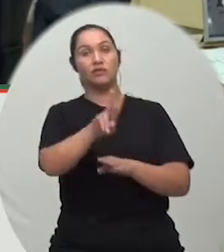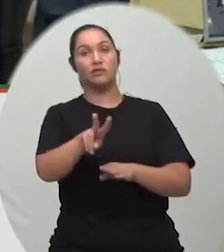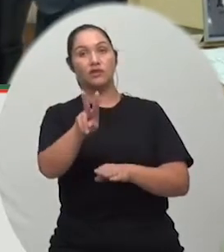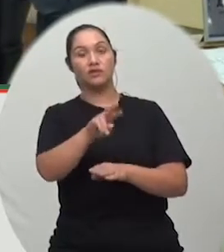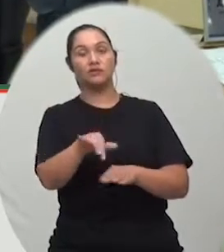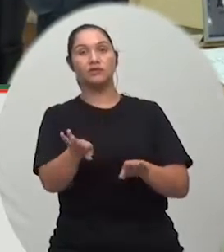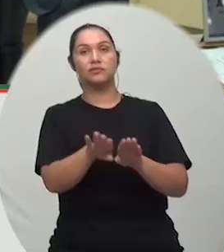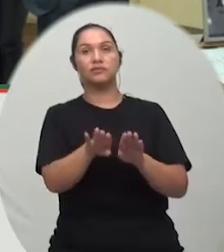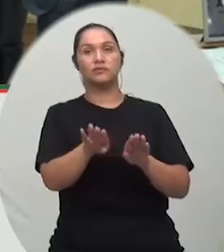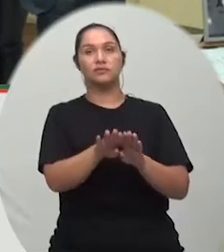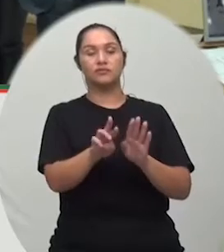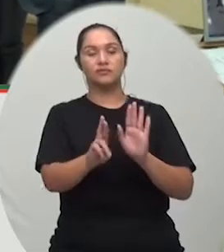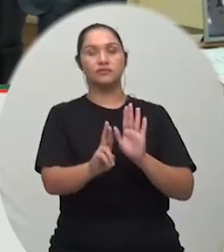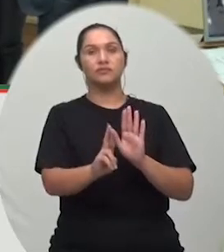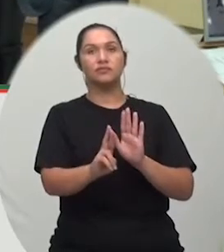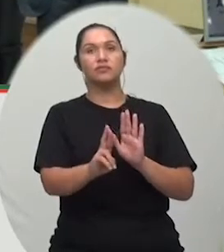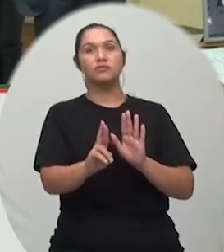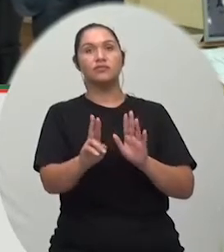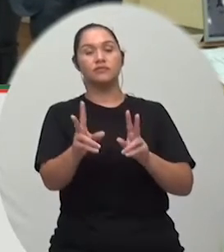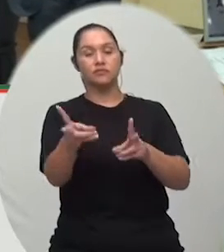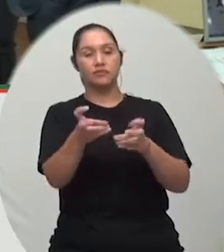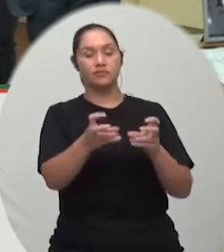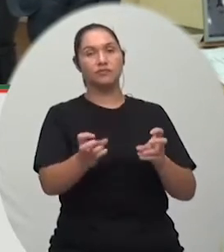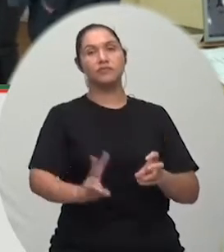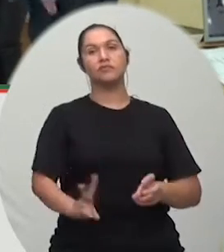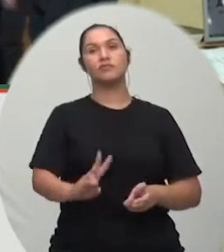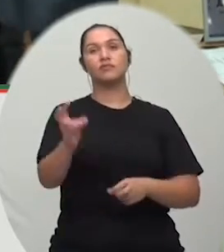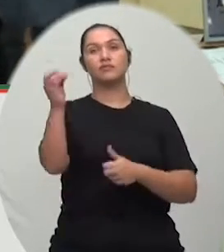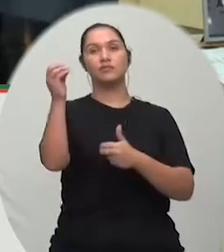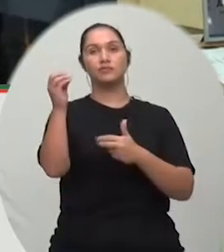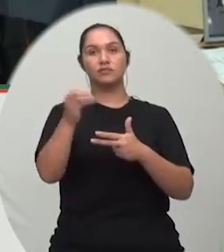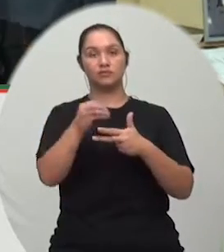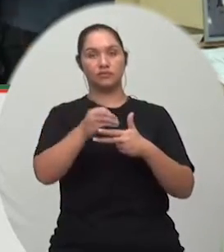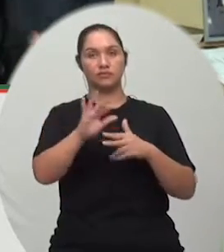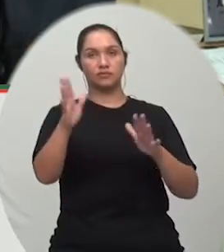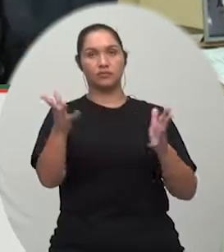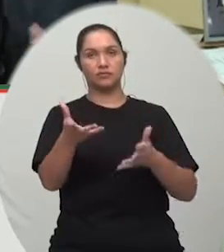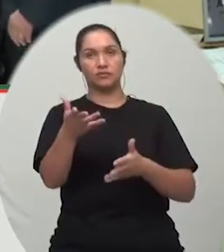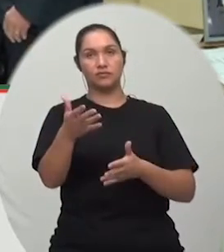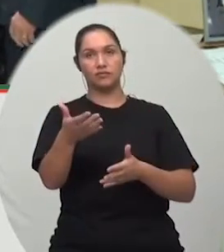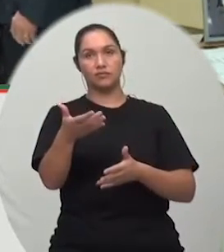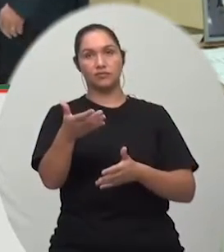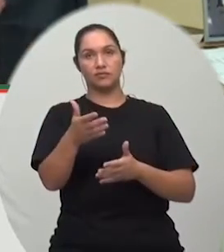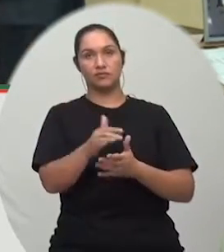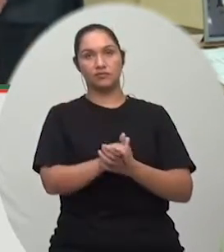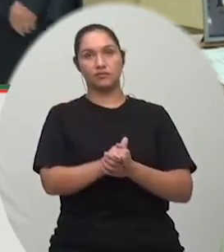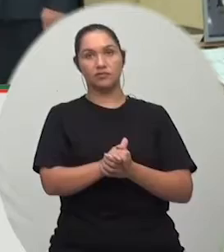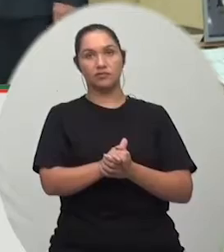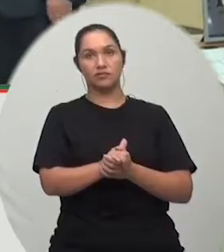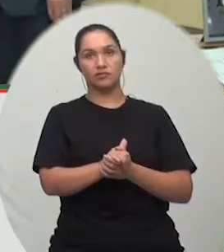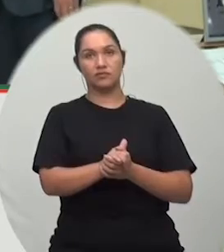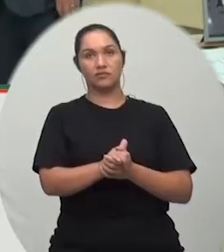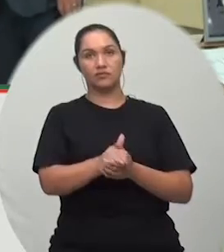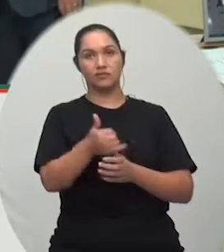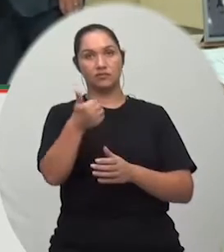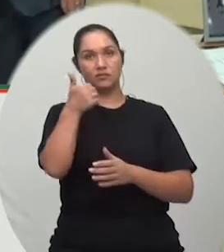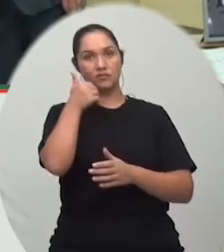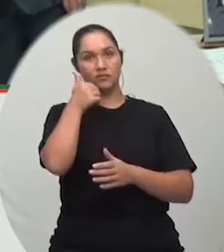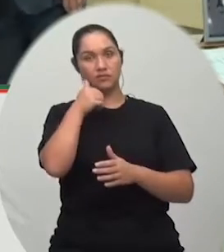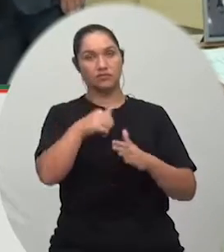Agora vou passar a palavra para a nossa reitora, que posso fazer, ou coordenador. Deixa o